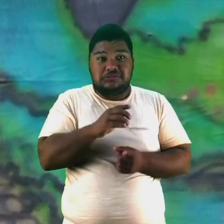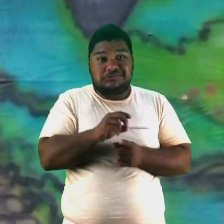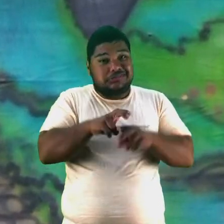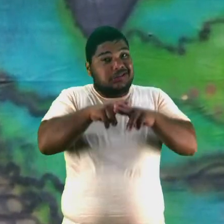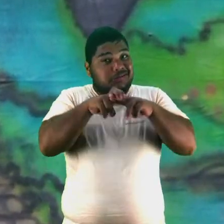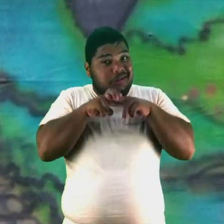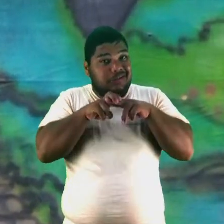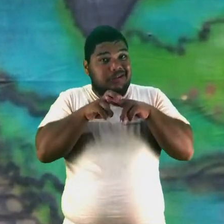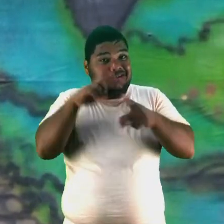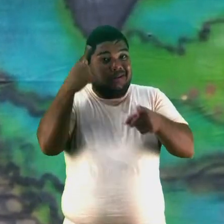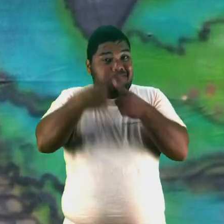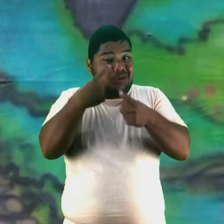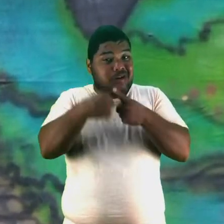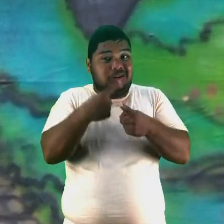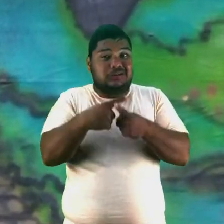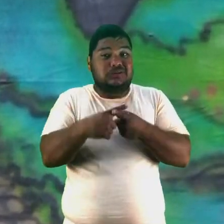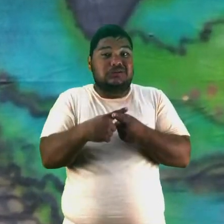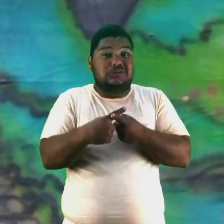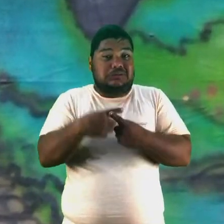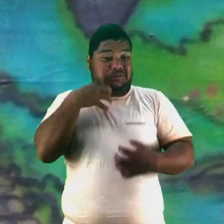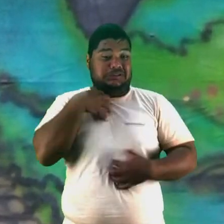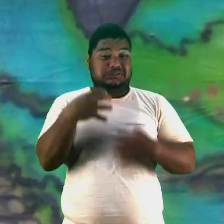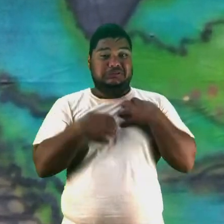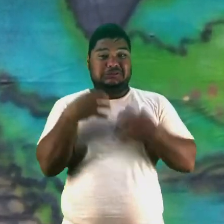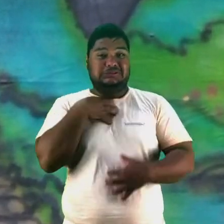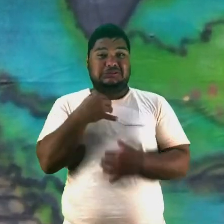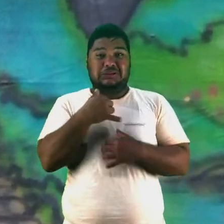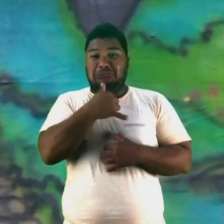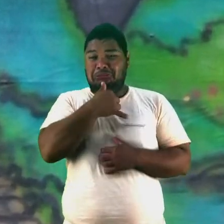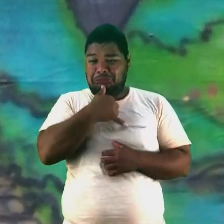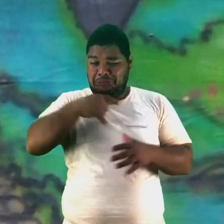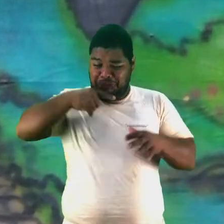era motivada por um sentimento de depressão.